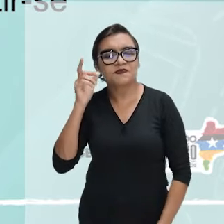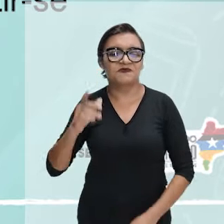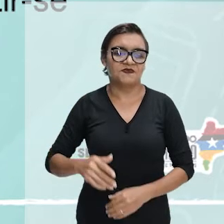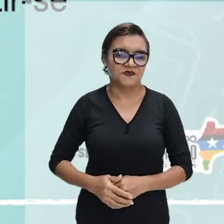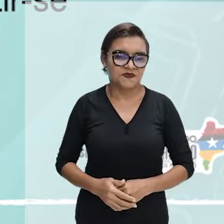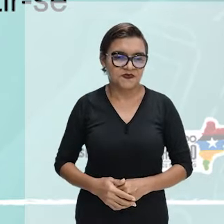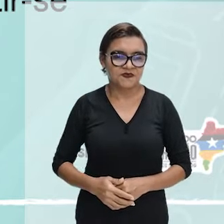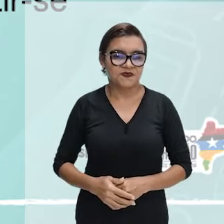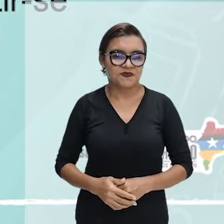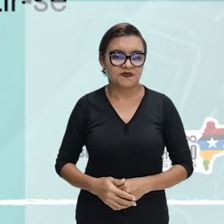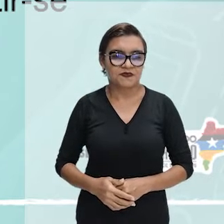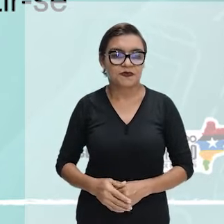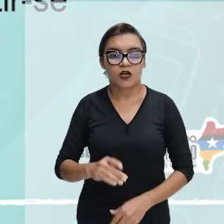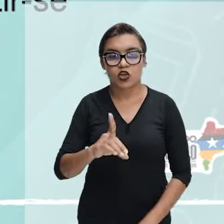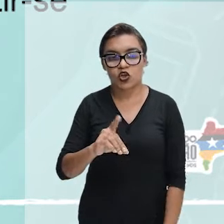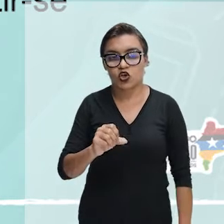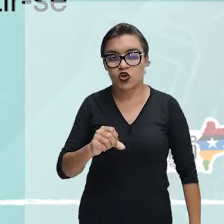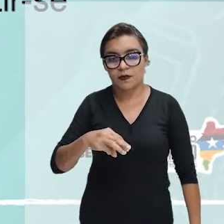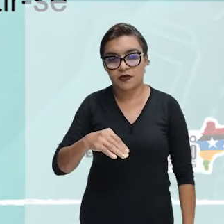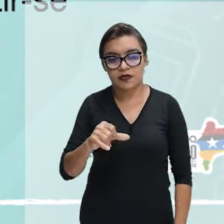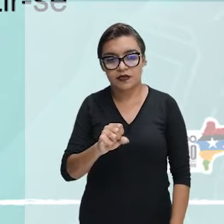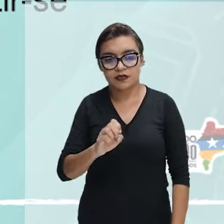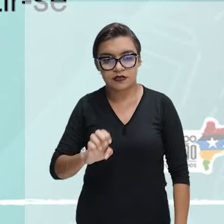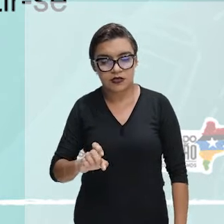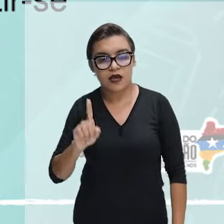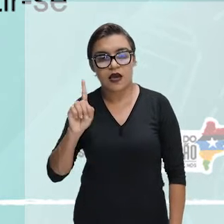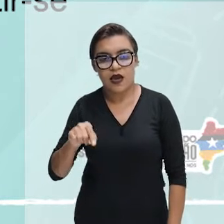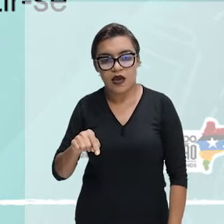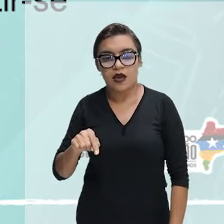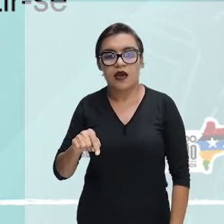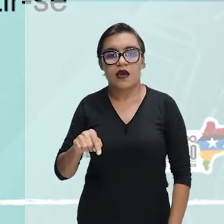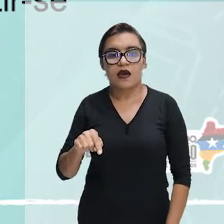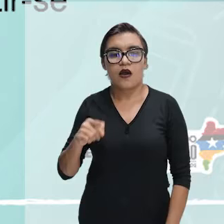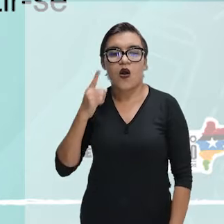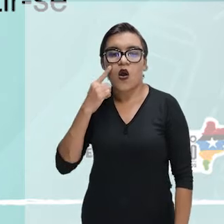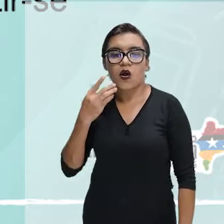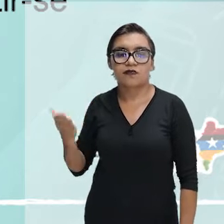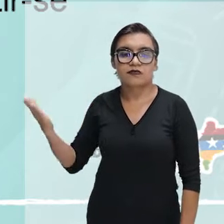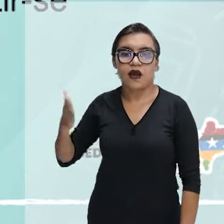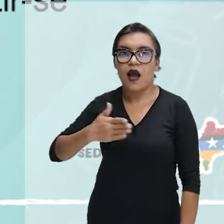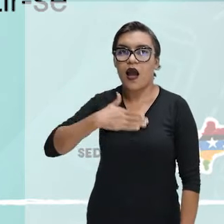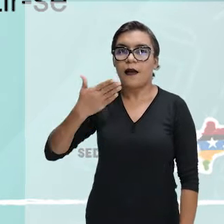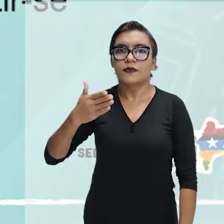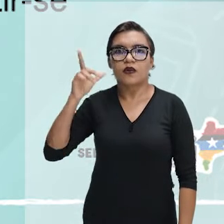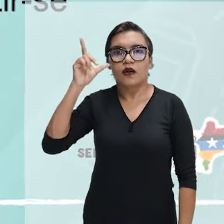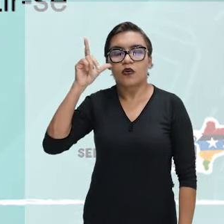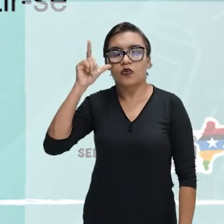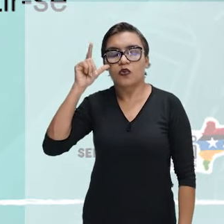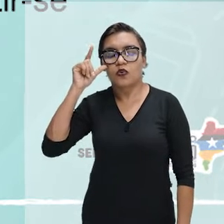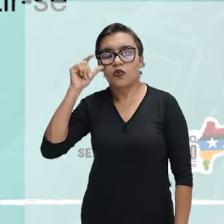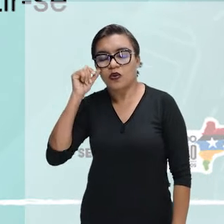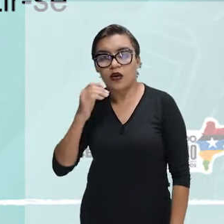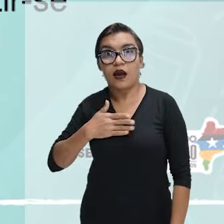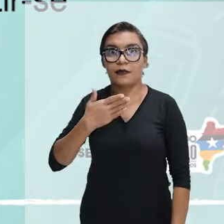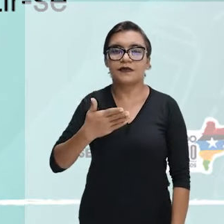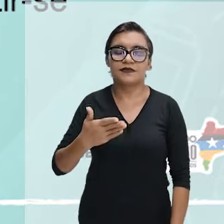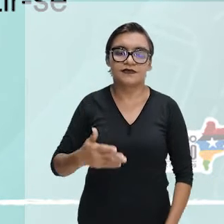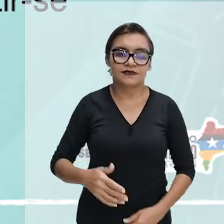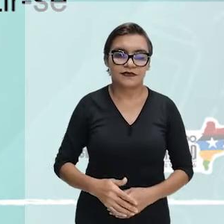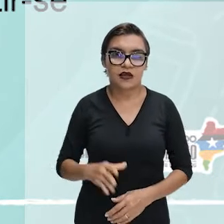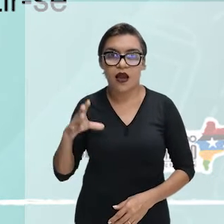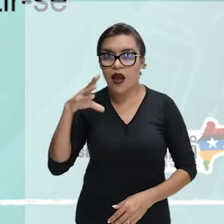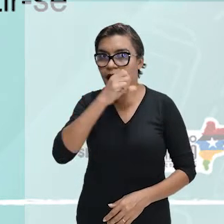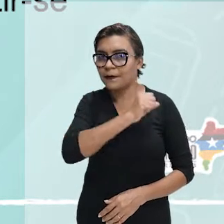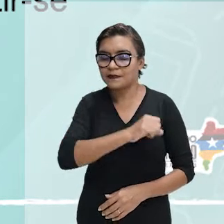dormir. Dormir-se, pegar no sono. Dormir repentinamente. Adormecer.